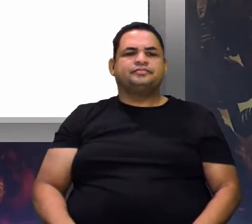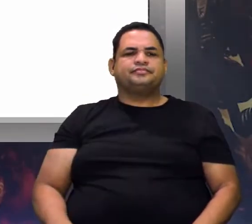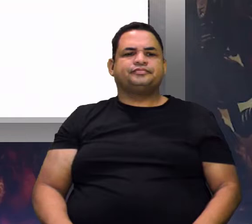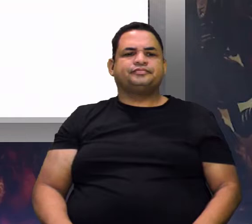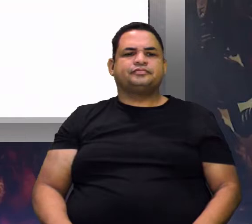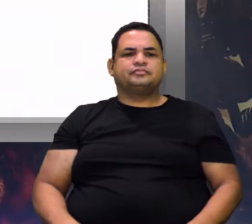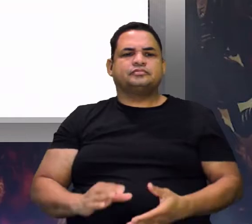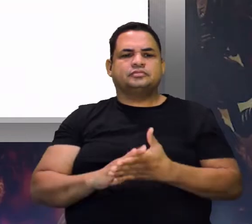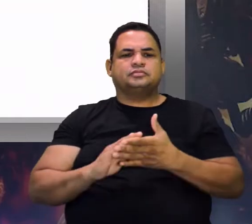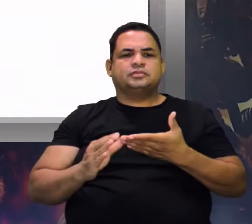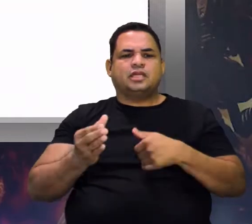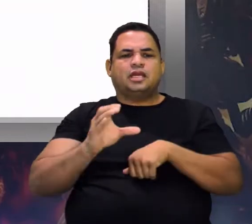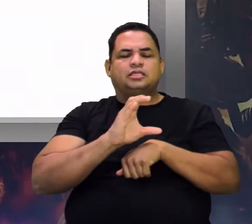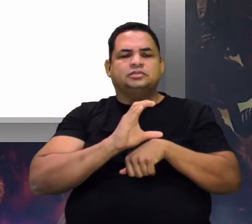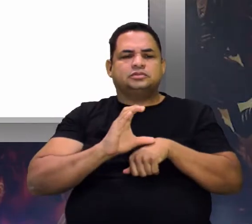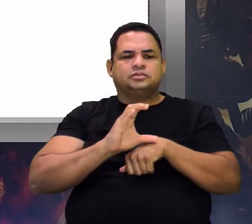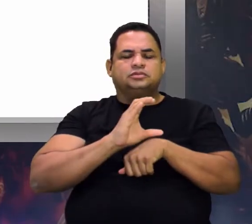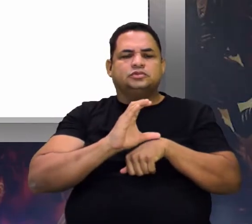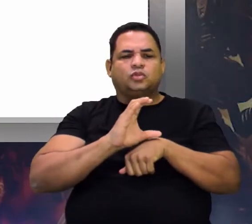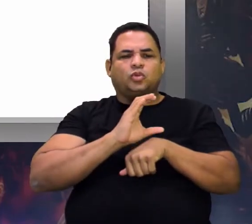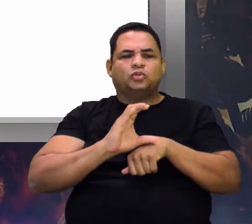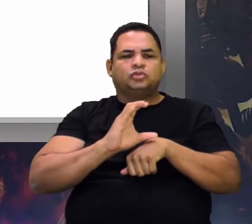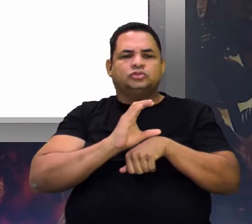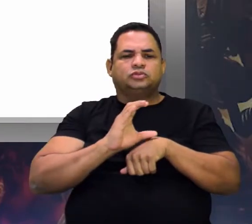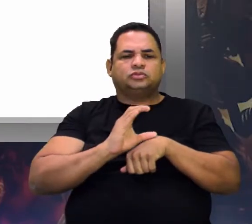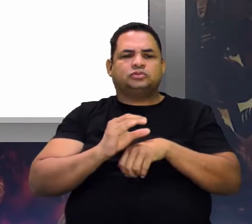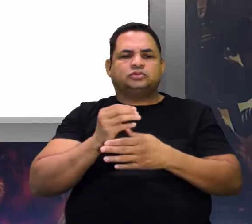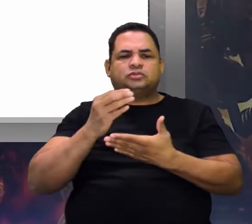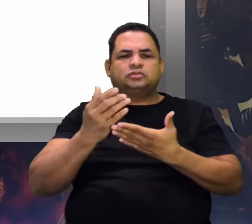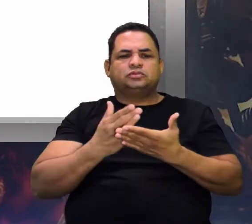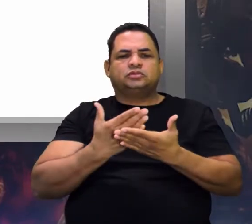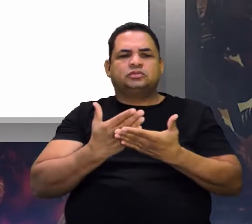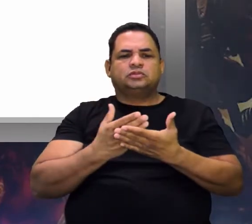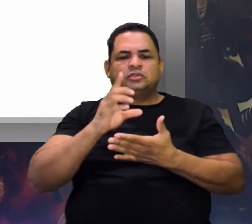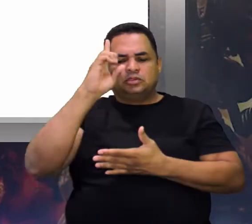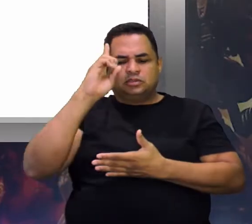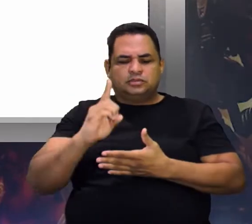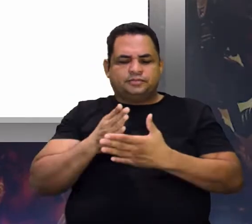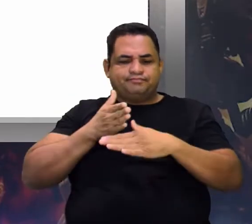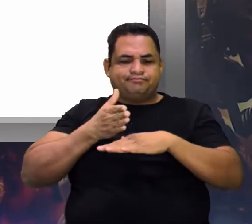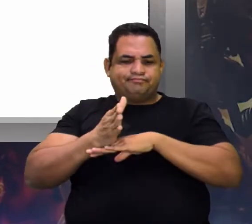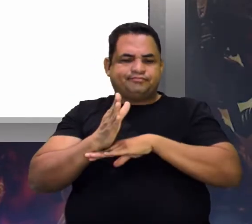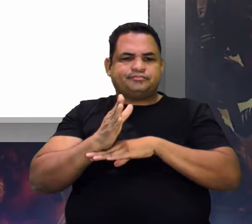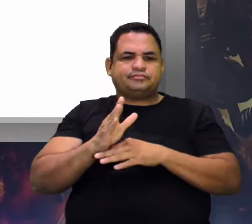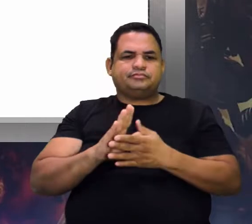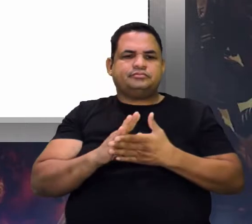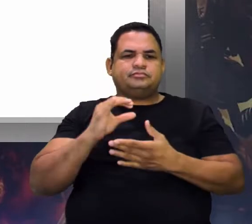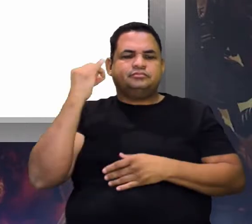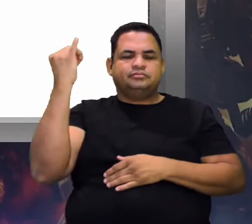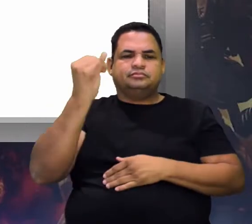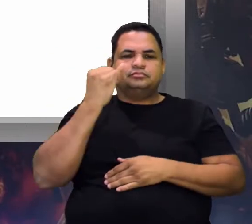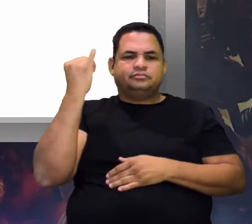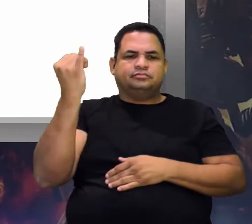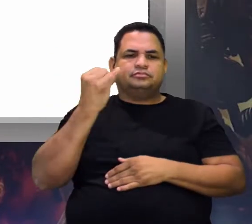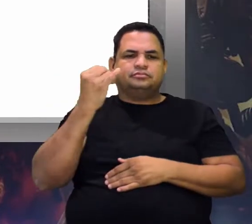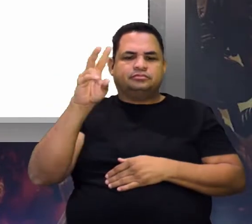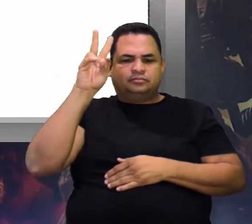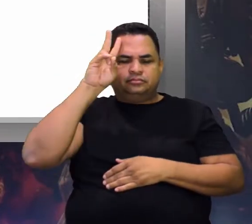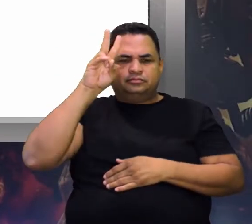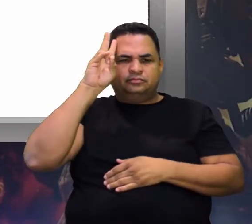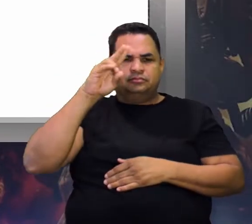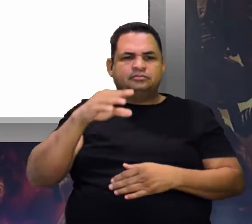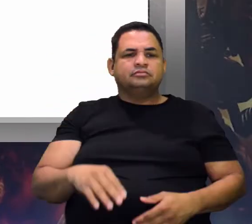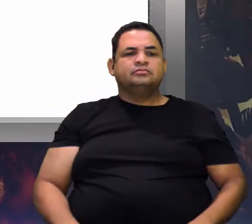das constituições. E aí o direito romano ele entra como importância